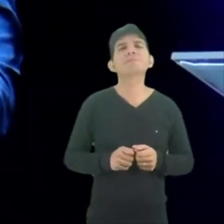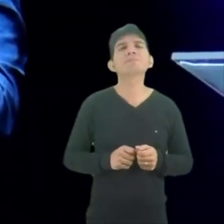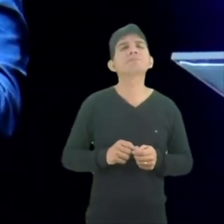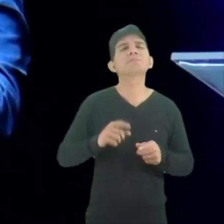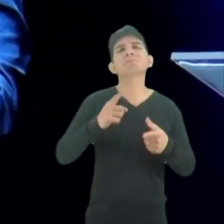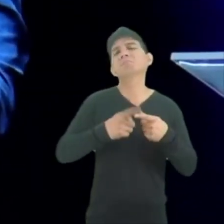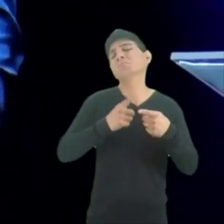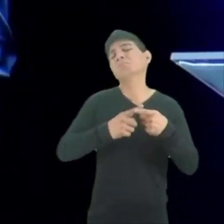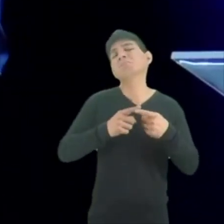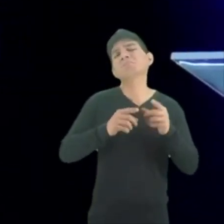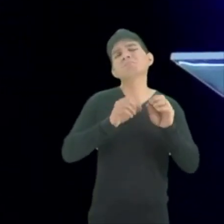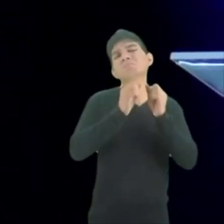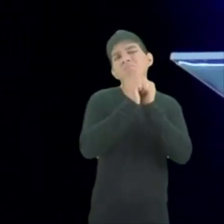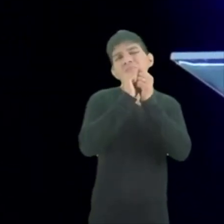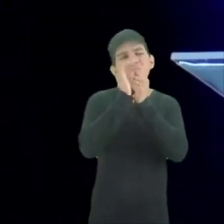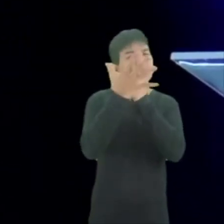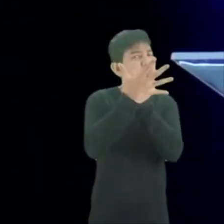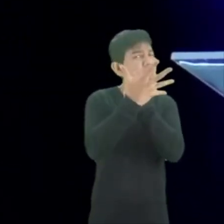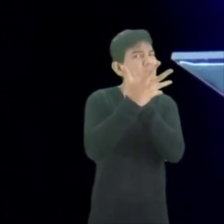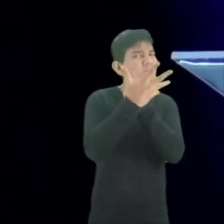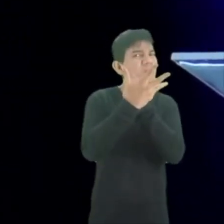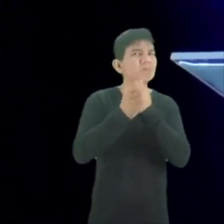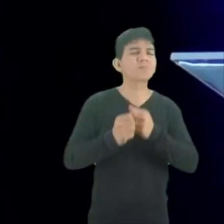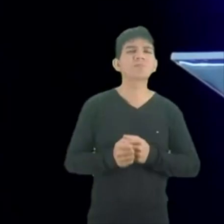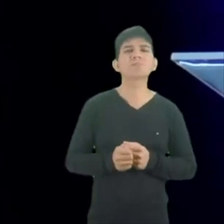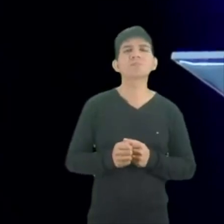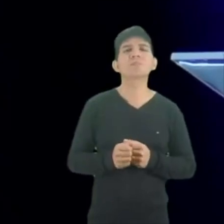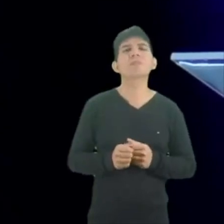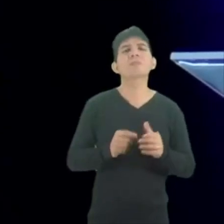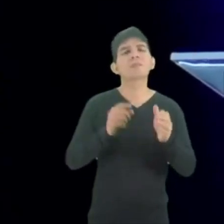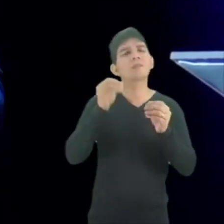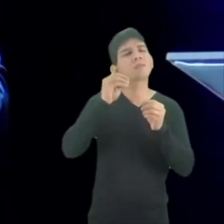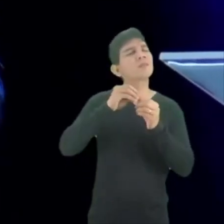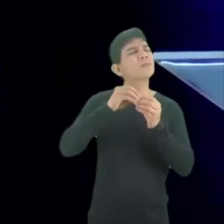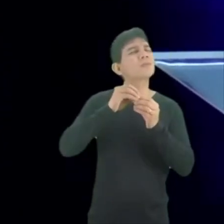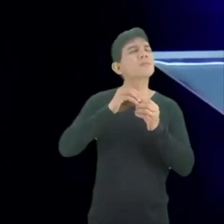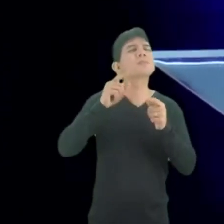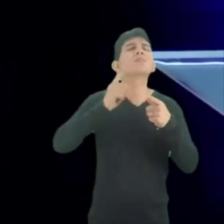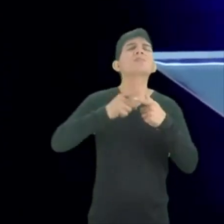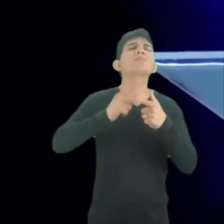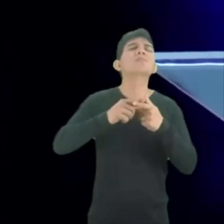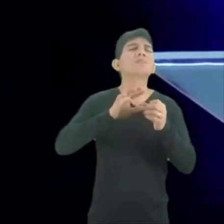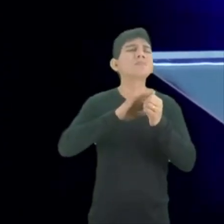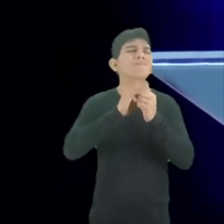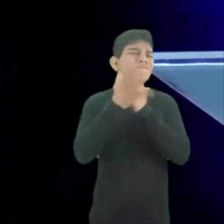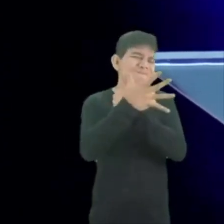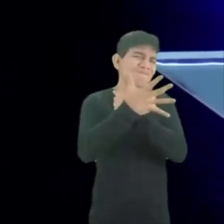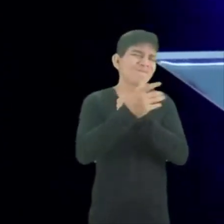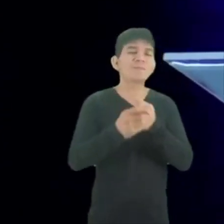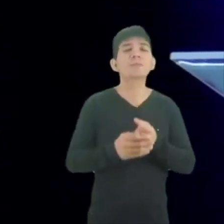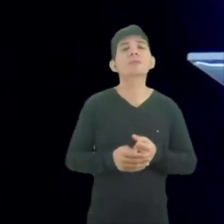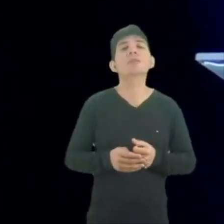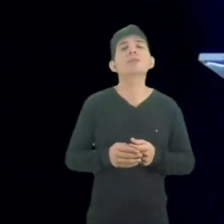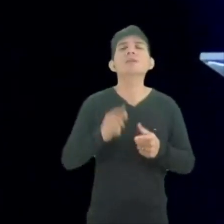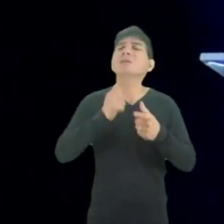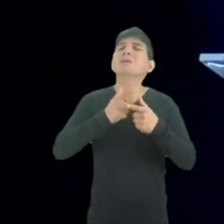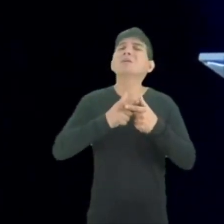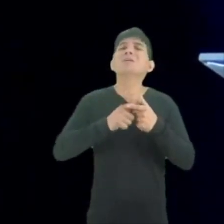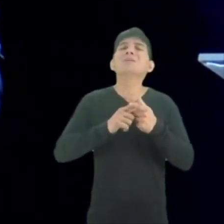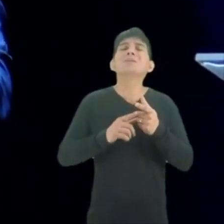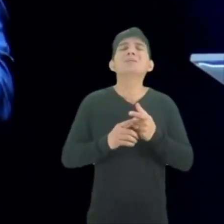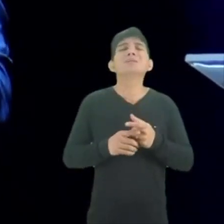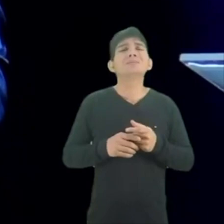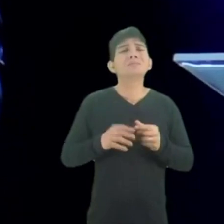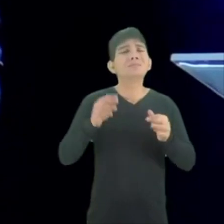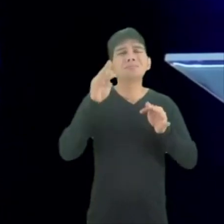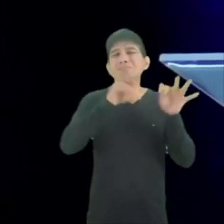Covid aí, no meio dessa pandemia, e ainda estão fazendo: Senhor, por que Covid? Por que tantas